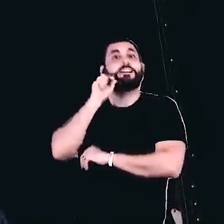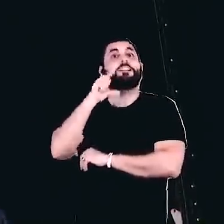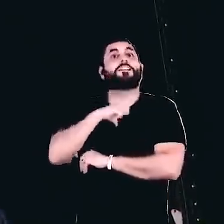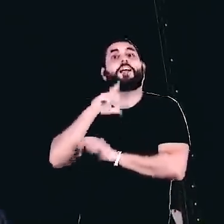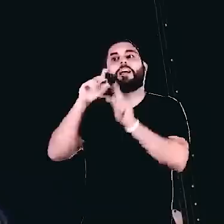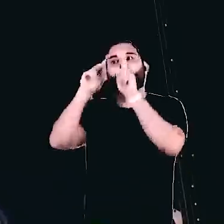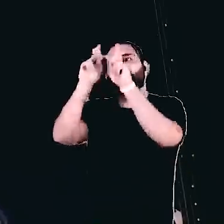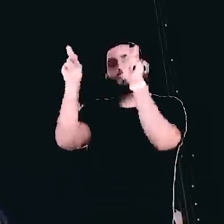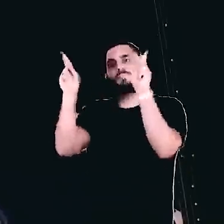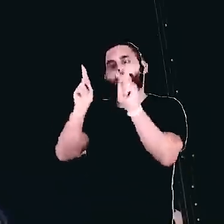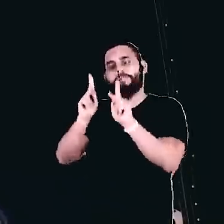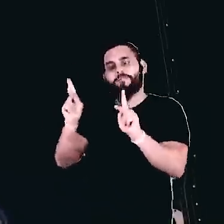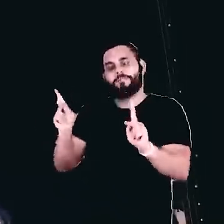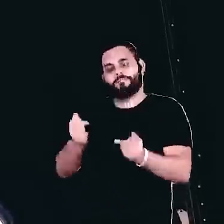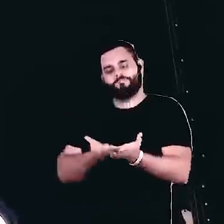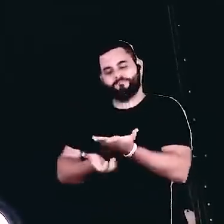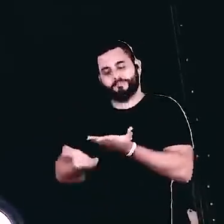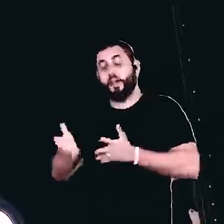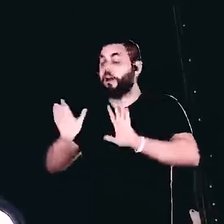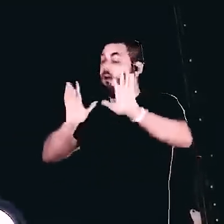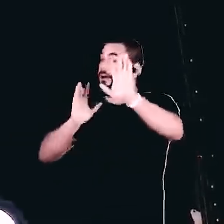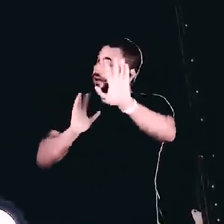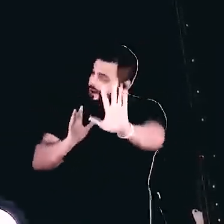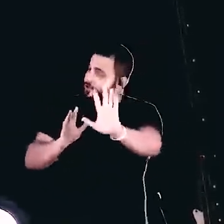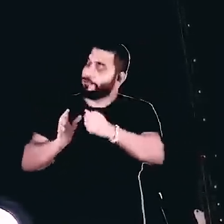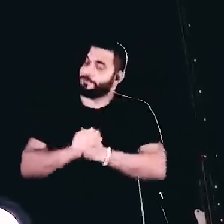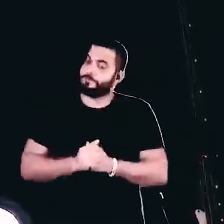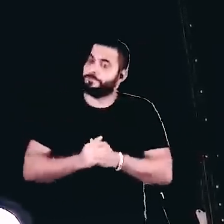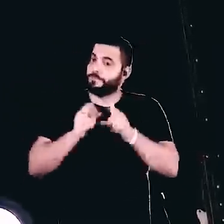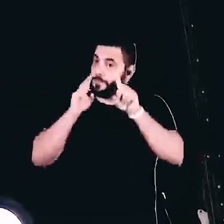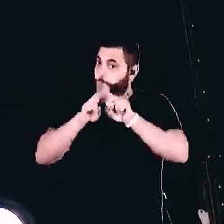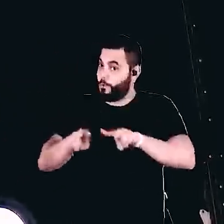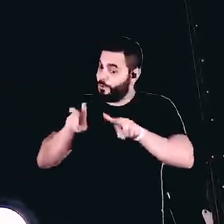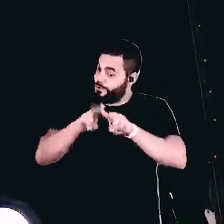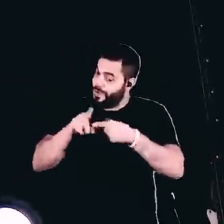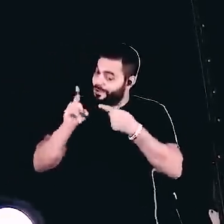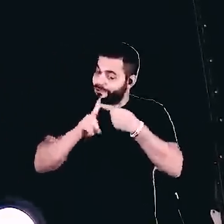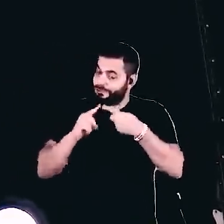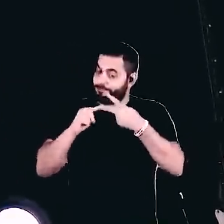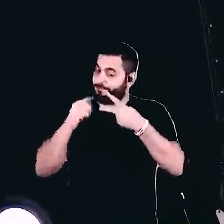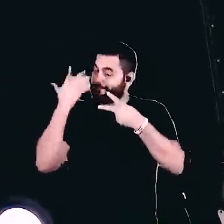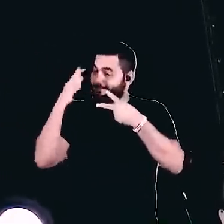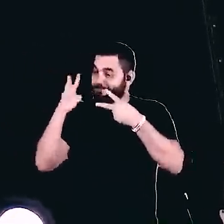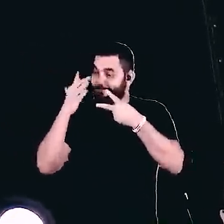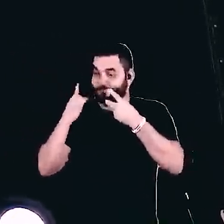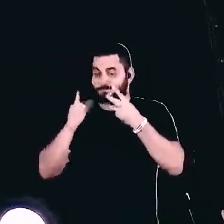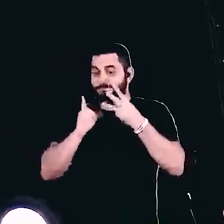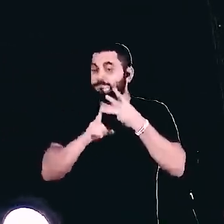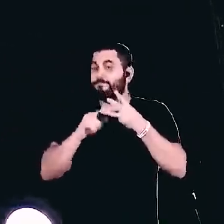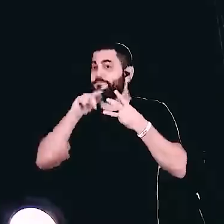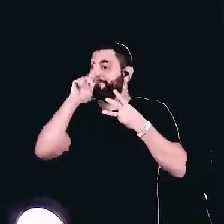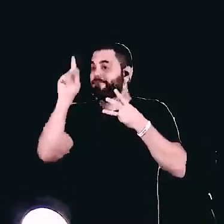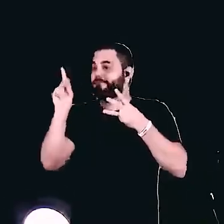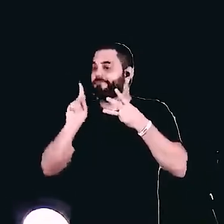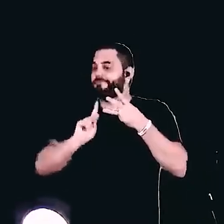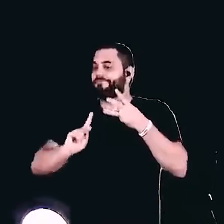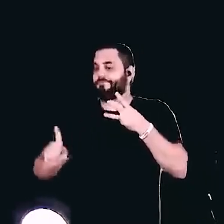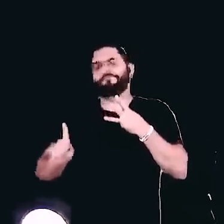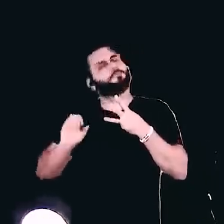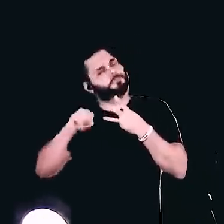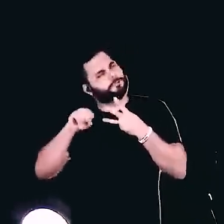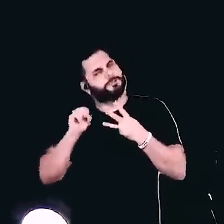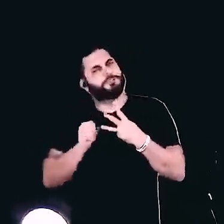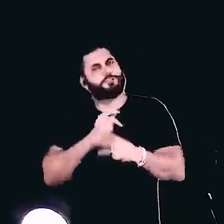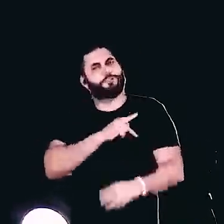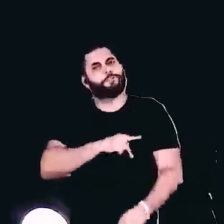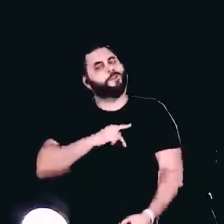pacificador. Se segura. Humildade, elogio e paz. Sim, foi isso que